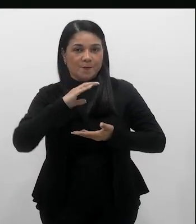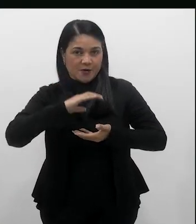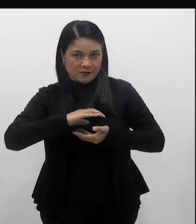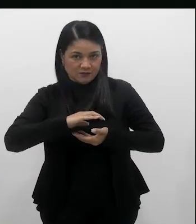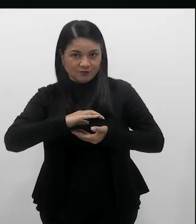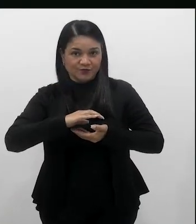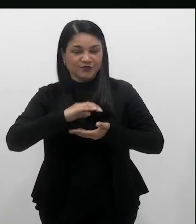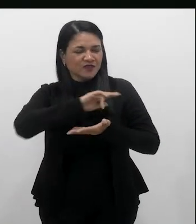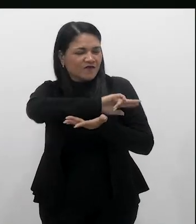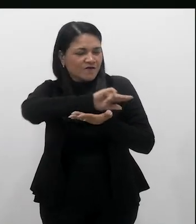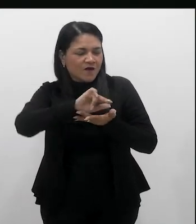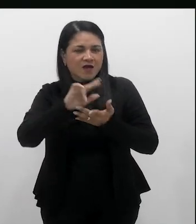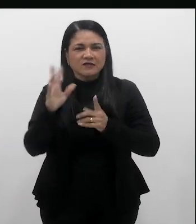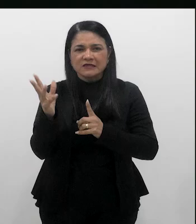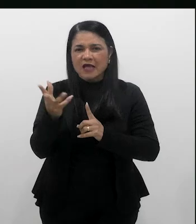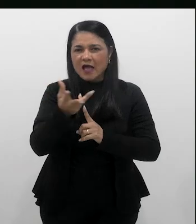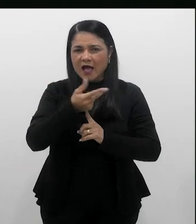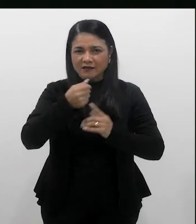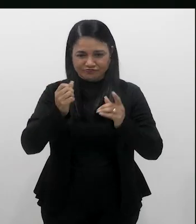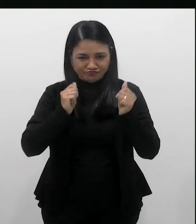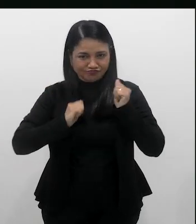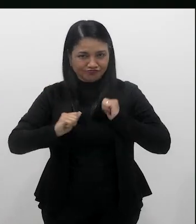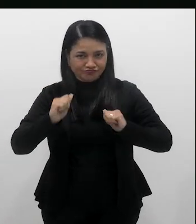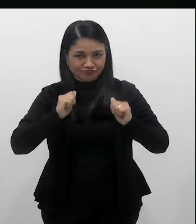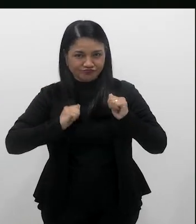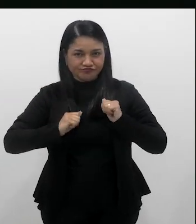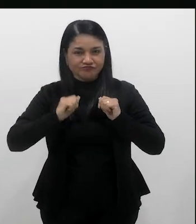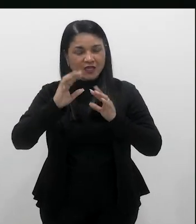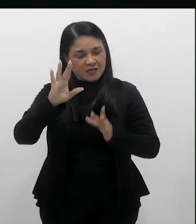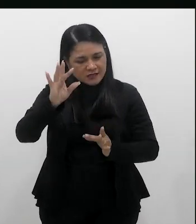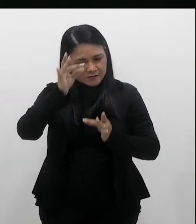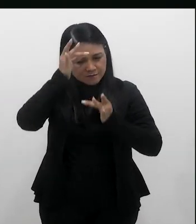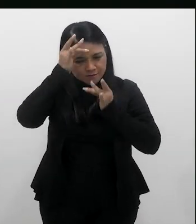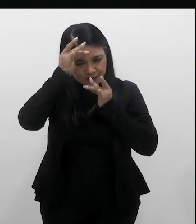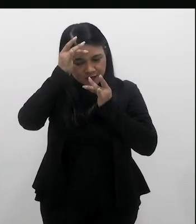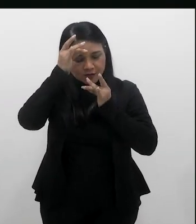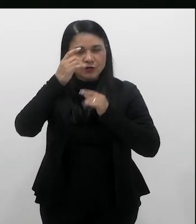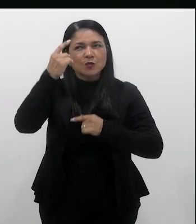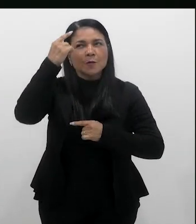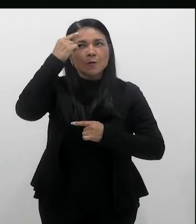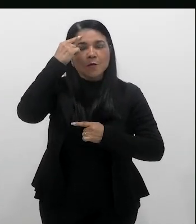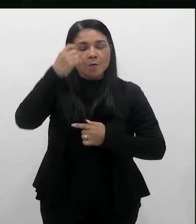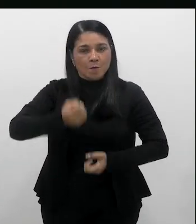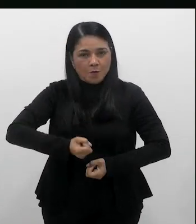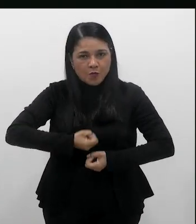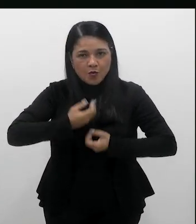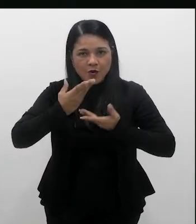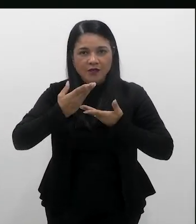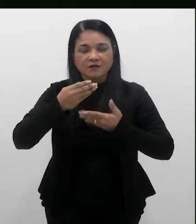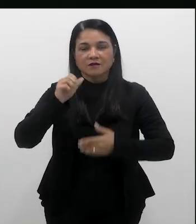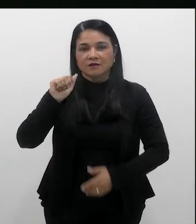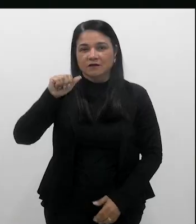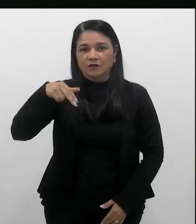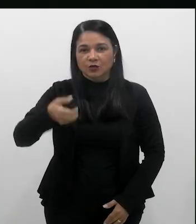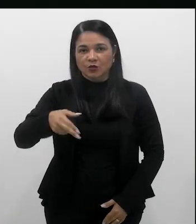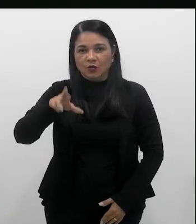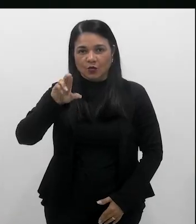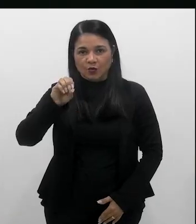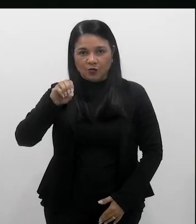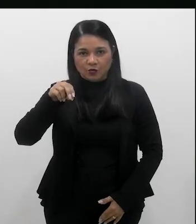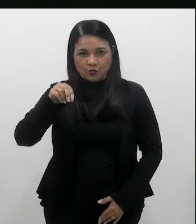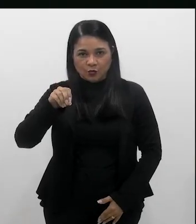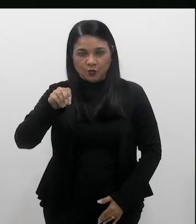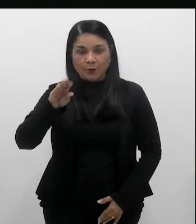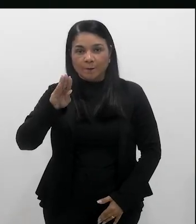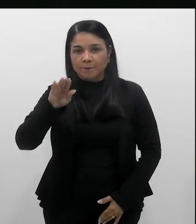reúne diferentes artistas com inspiração na obra e no pensamento do poeta e escritor Antônio Bispo dos Santos.